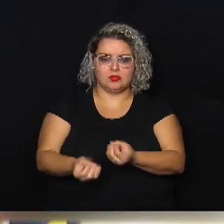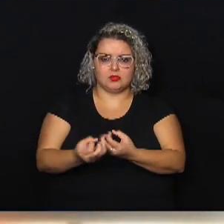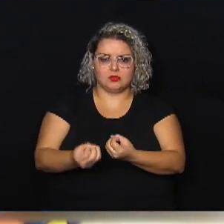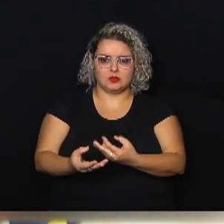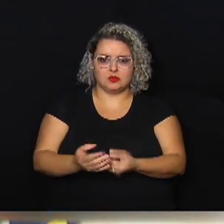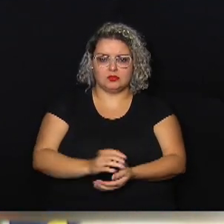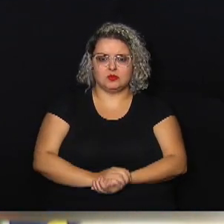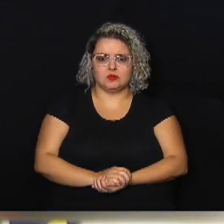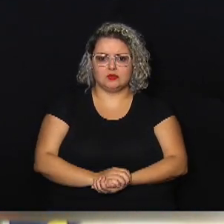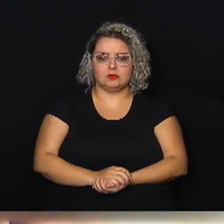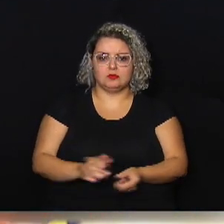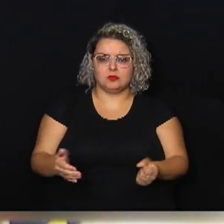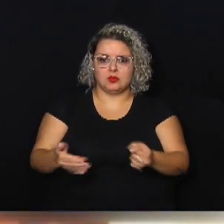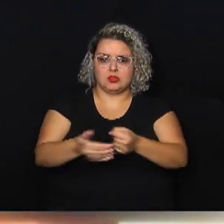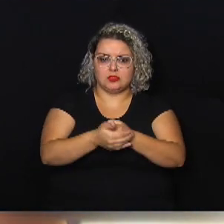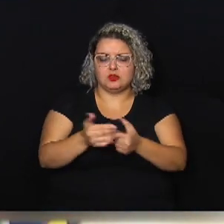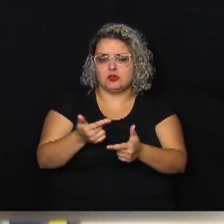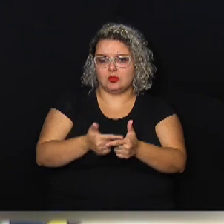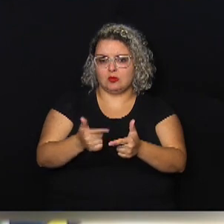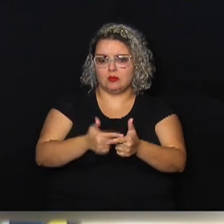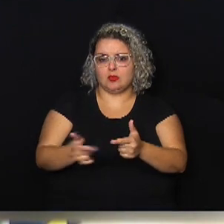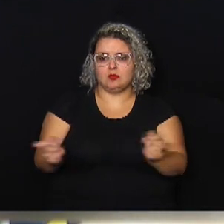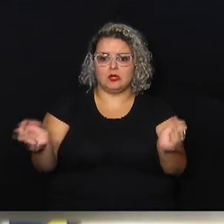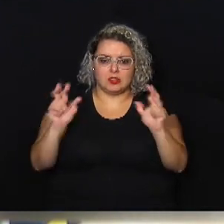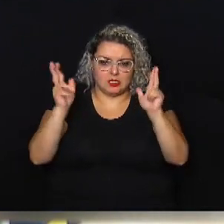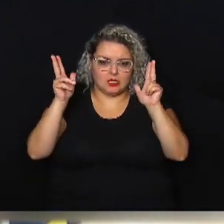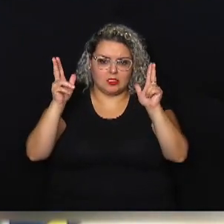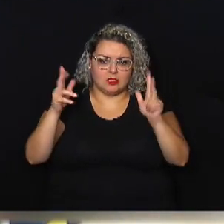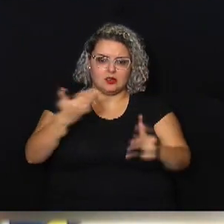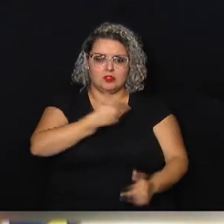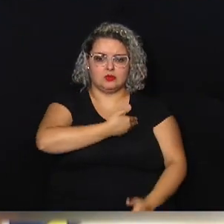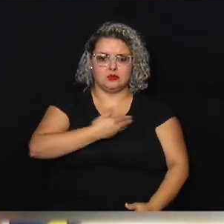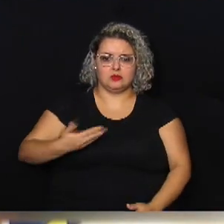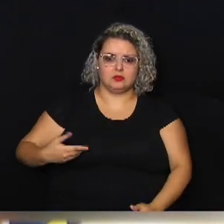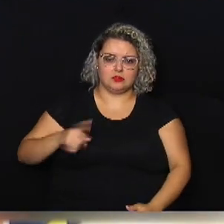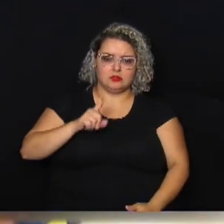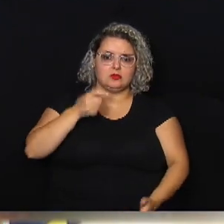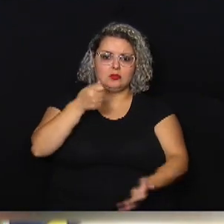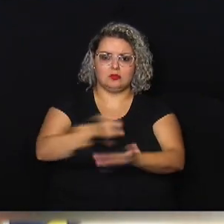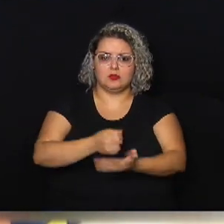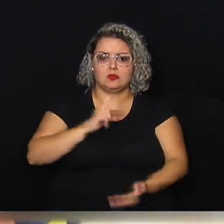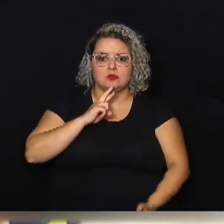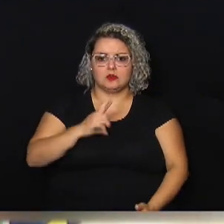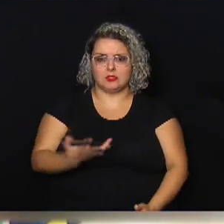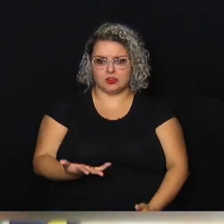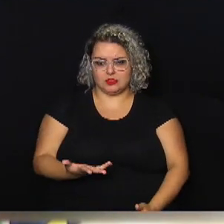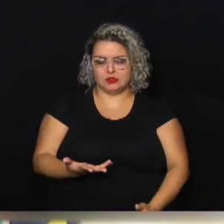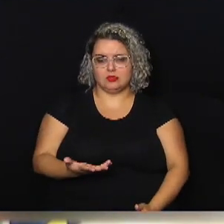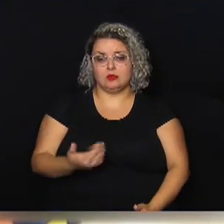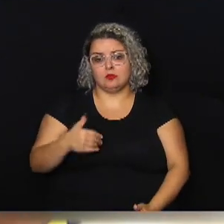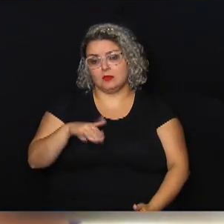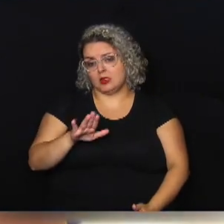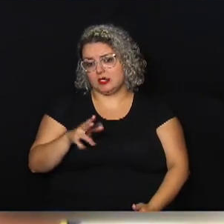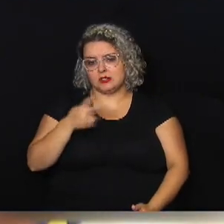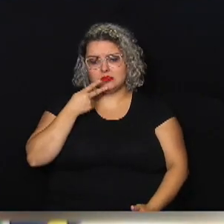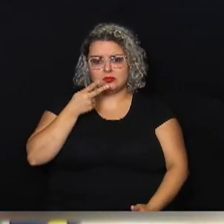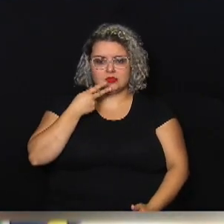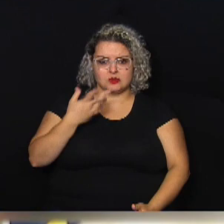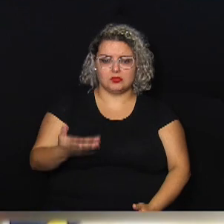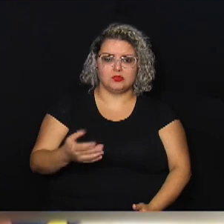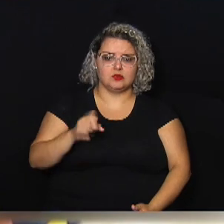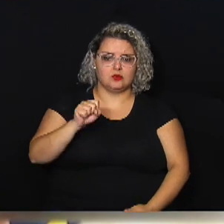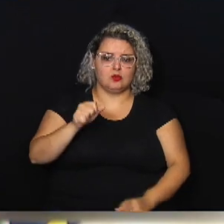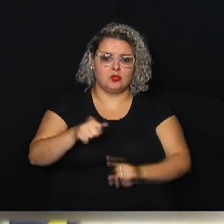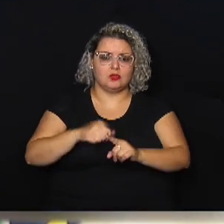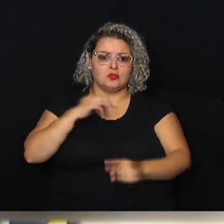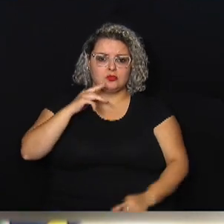para esconder um problema e o governo não ser obrigado a responder. Então, para além disso, foi falado aqui do 8 de março, do 14